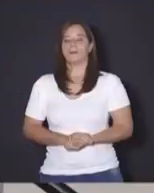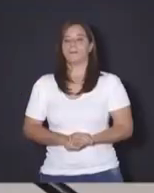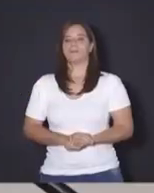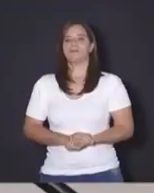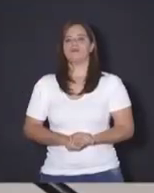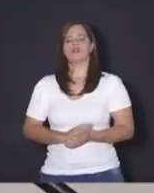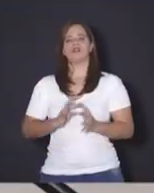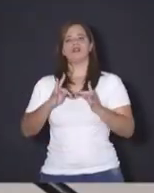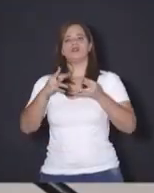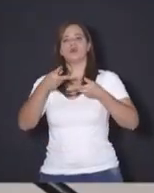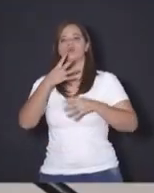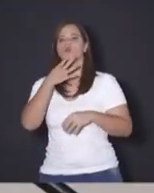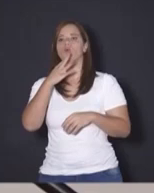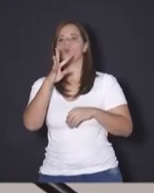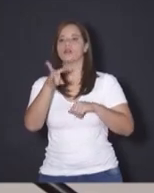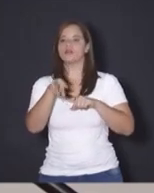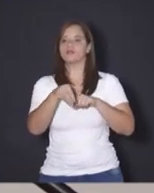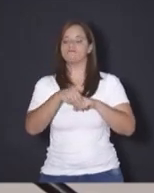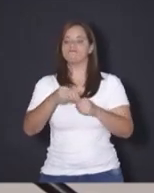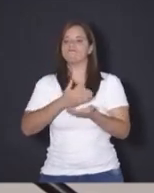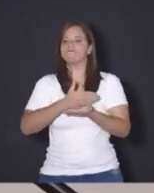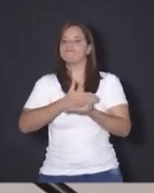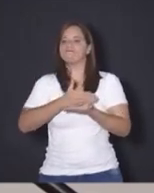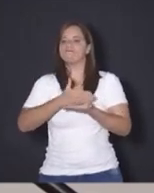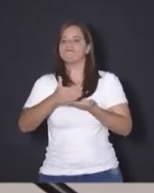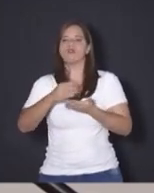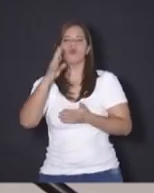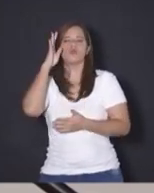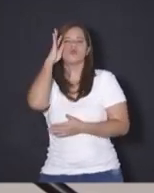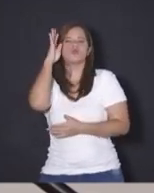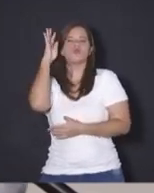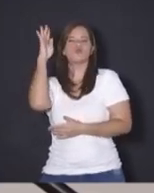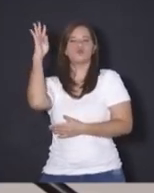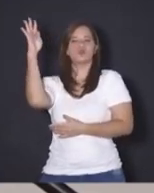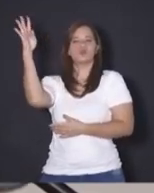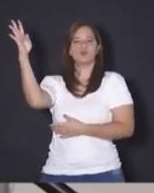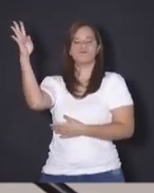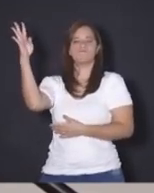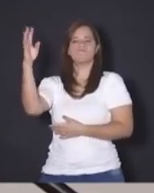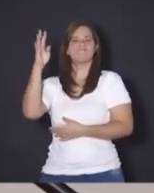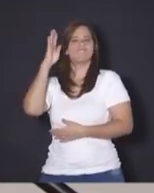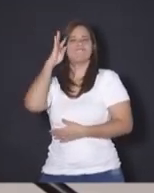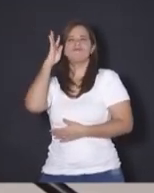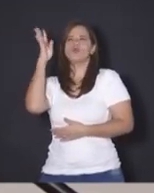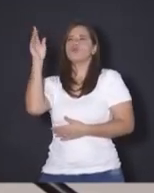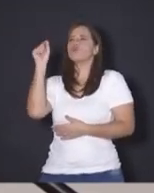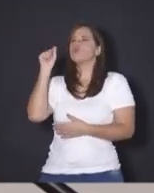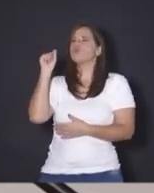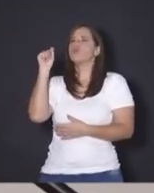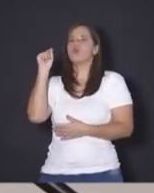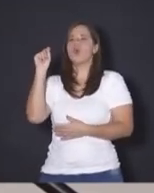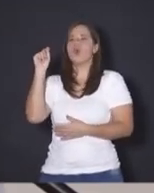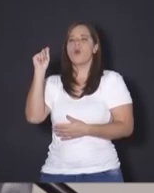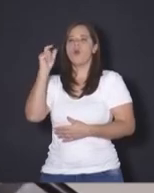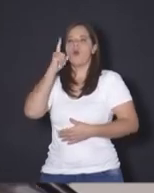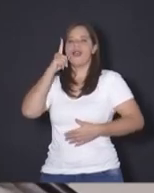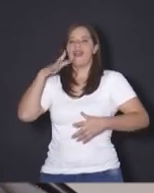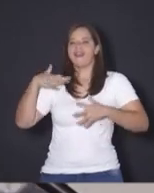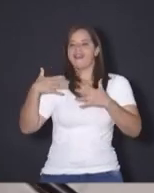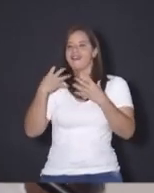todo conhecimento começa com o sonho o sonho nada mais é que a aventura